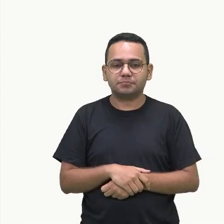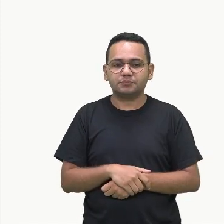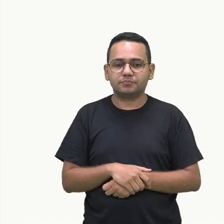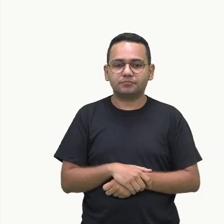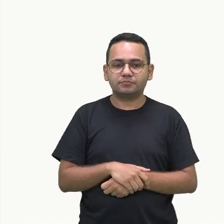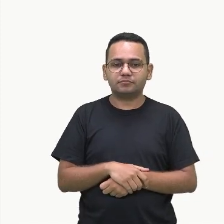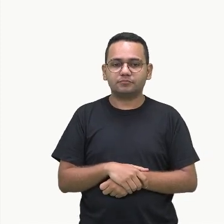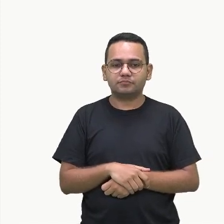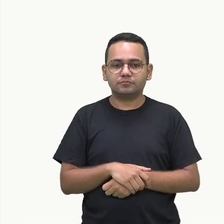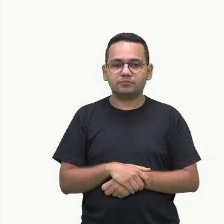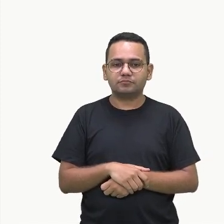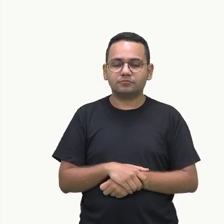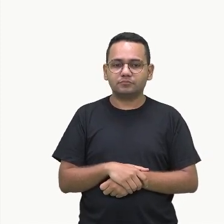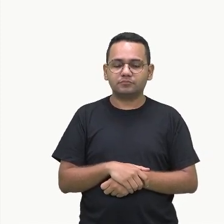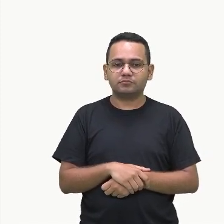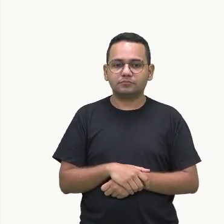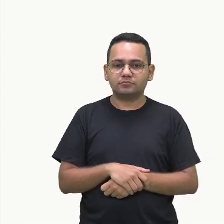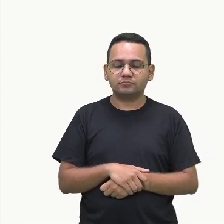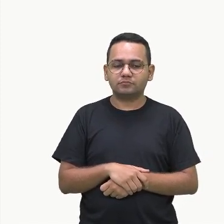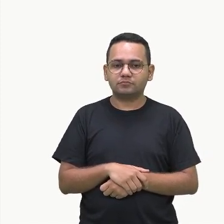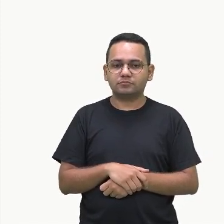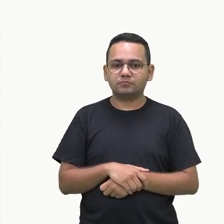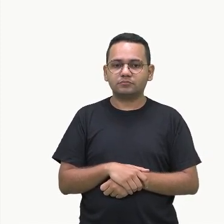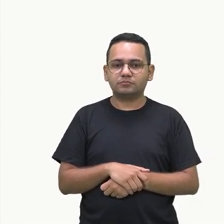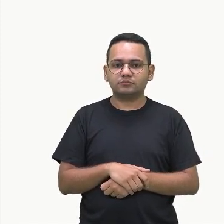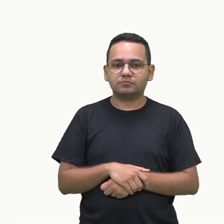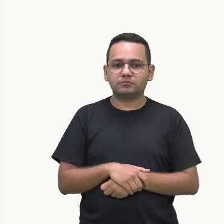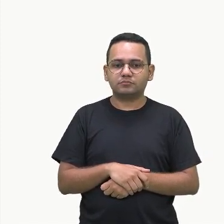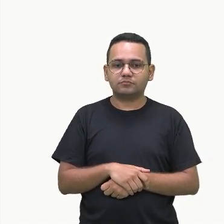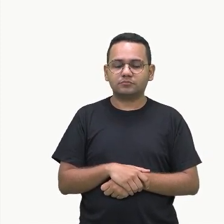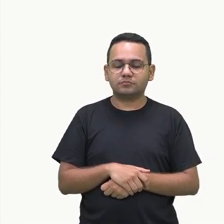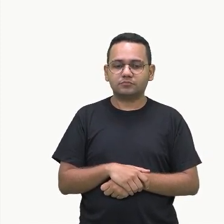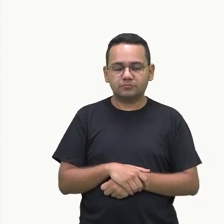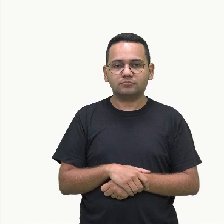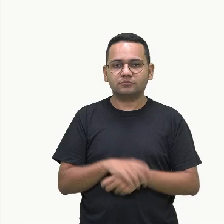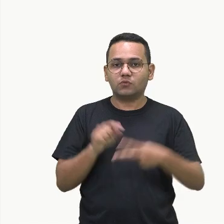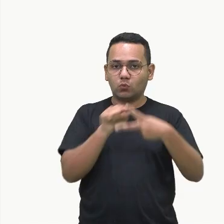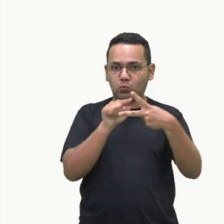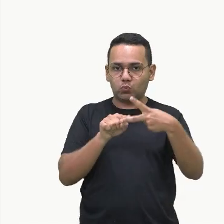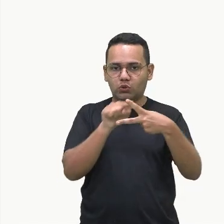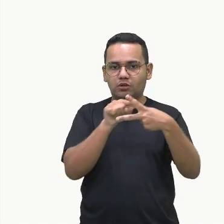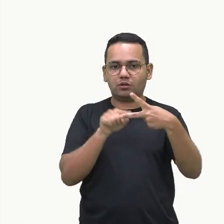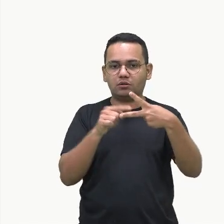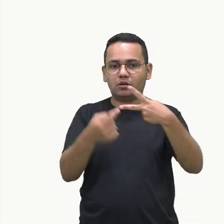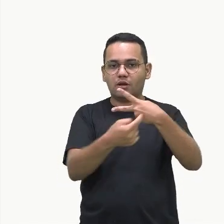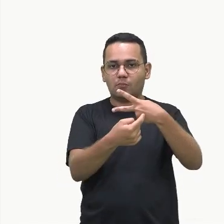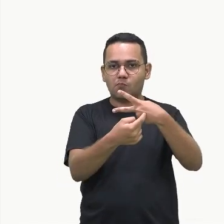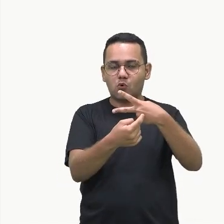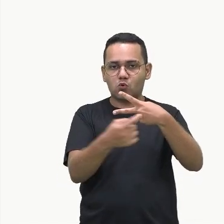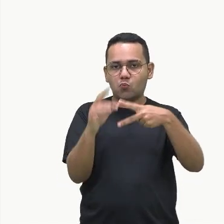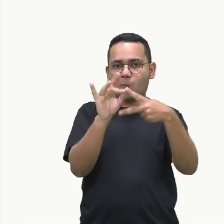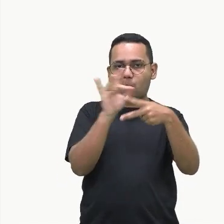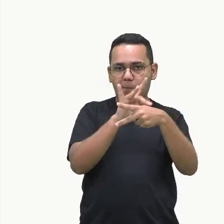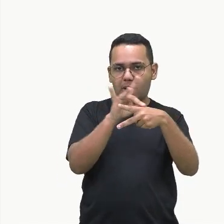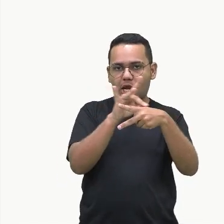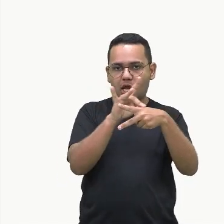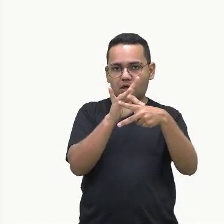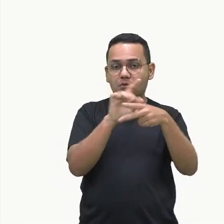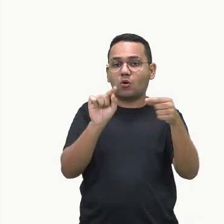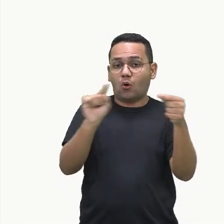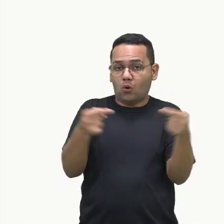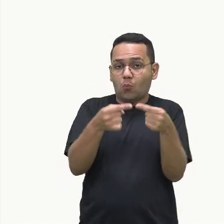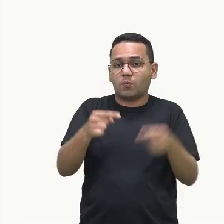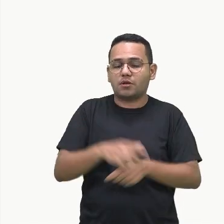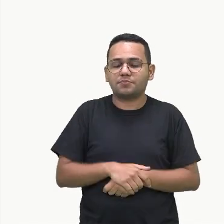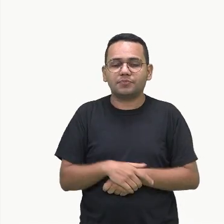ângulo, que ele vai estar ali, o ângulo, desculpa, que ele ali está no vértice, não é da onde irá partir aí os